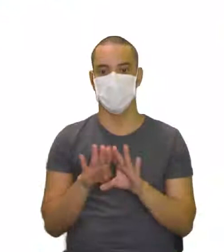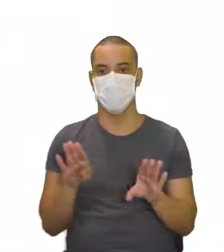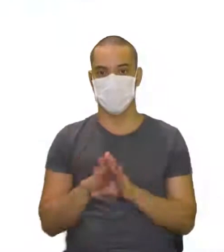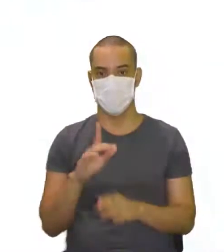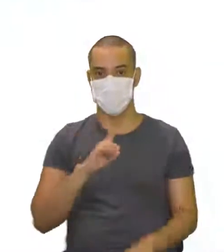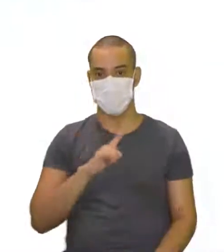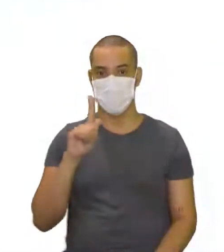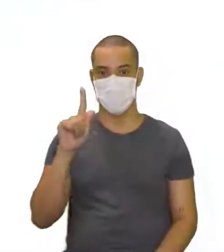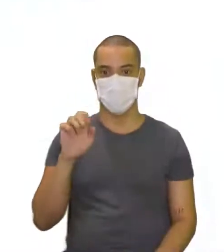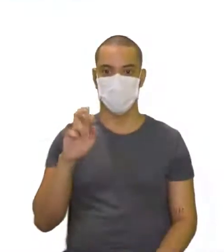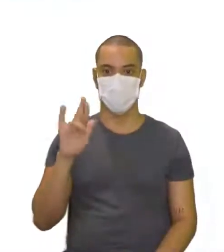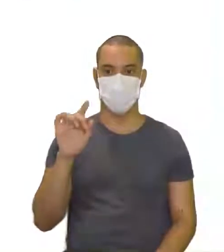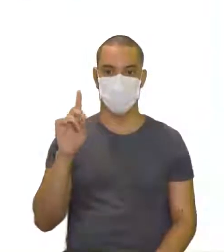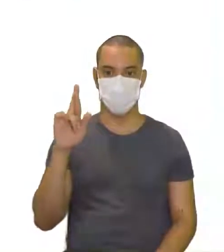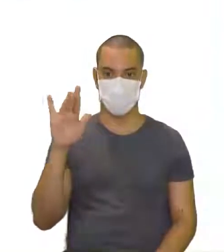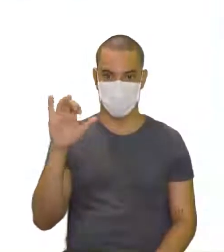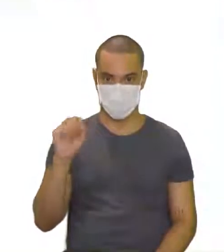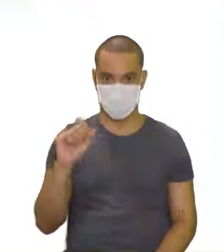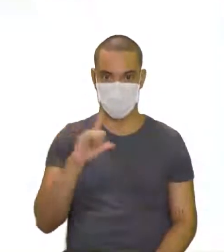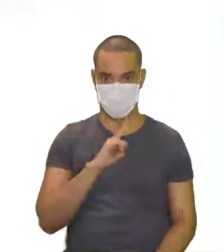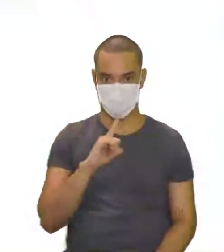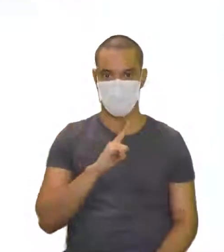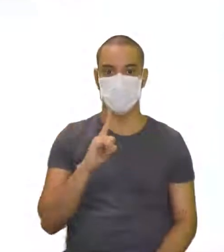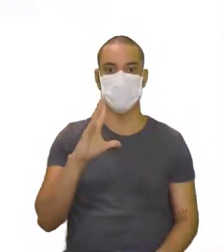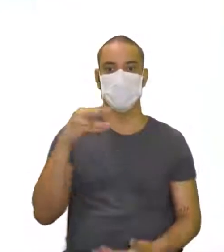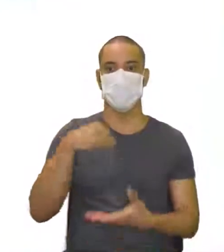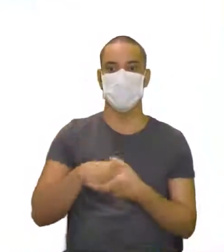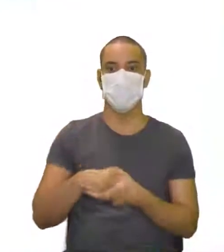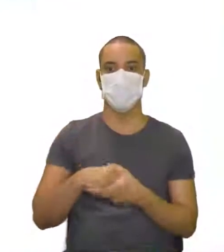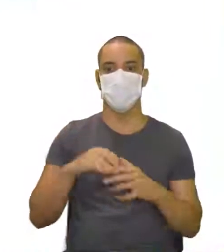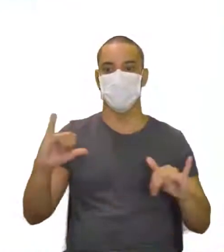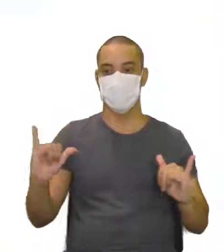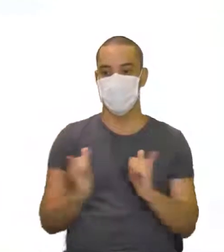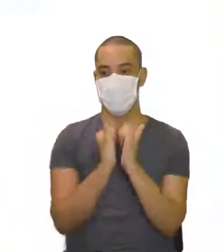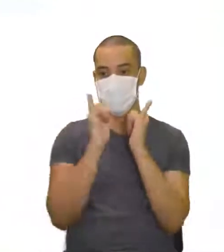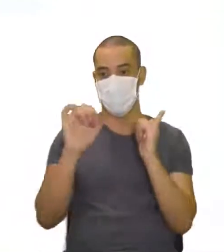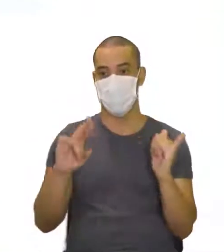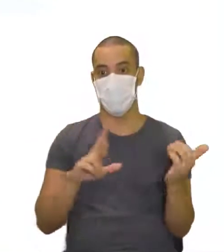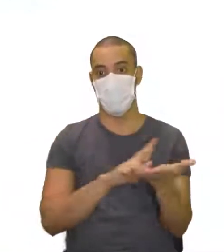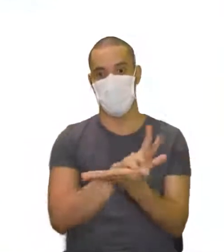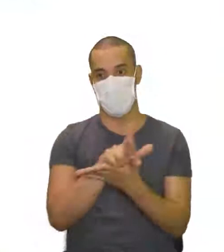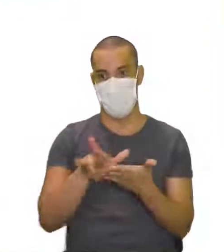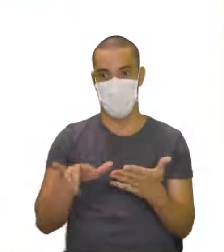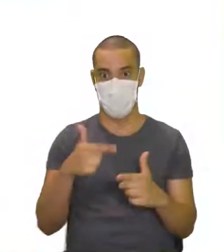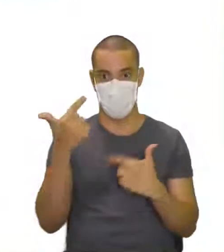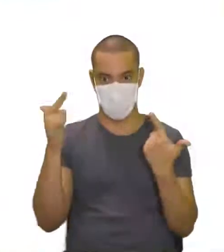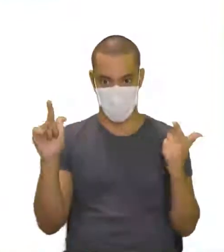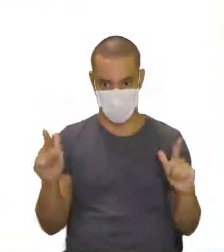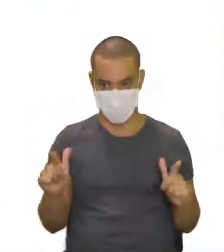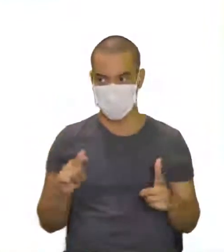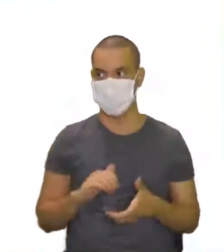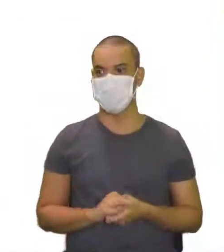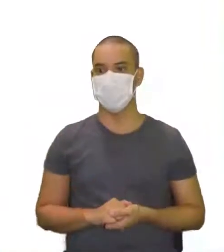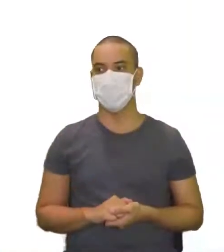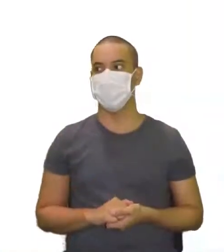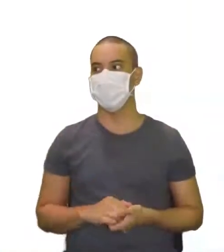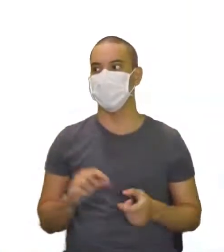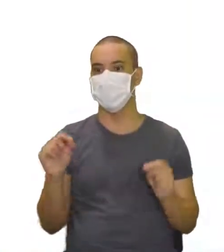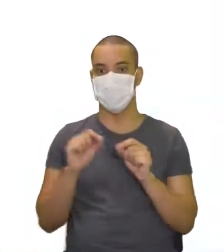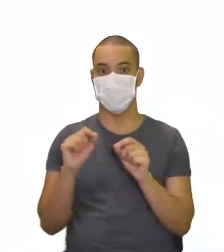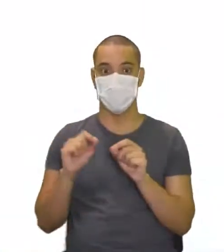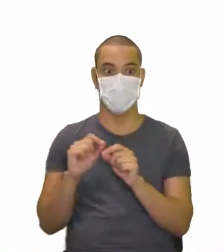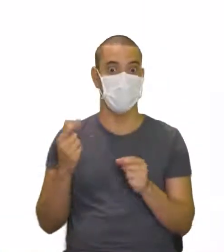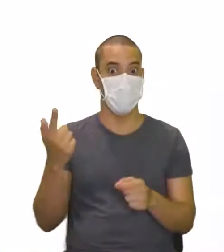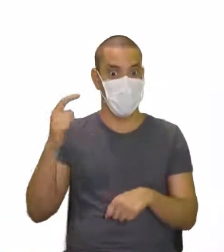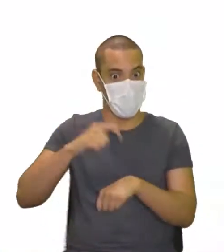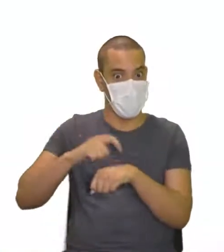os geradores, eles são motores, né? Estão lá nas usinas ou em várias outras aplicações. Pessoal, vamos dar uma recuperada?